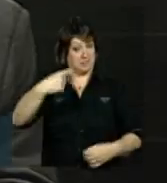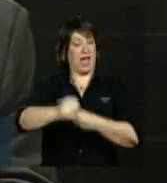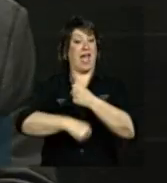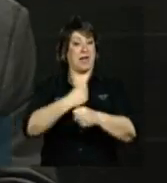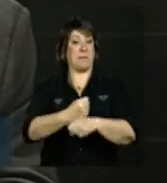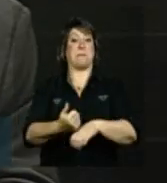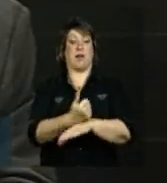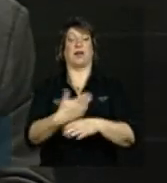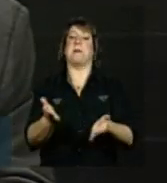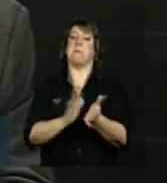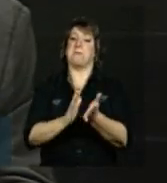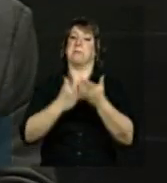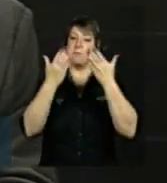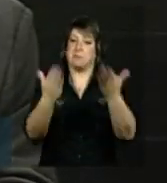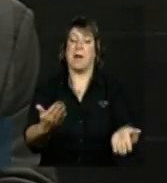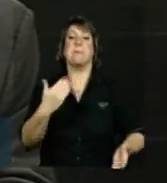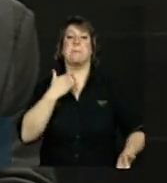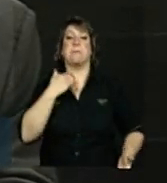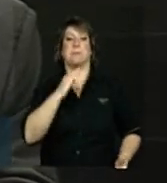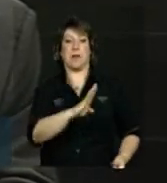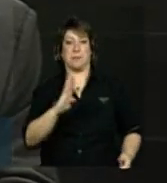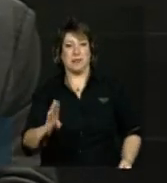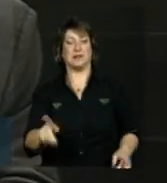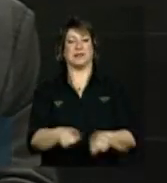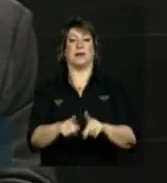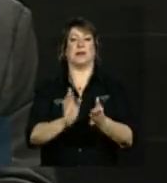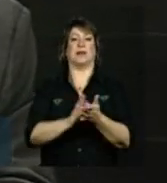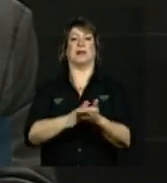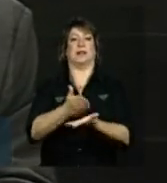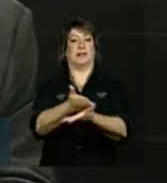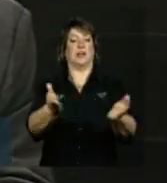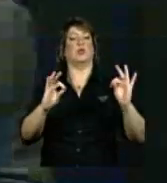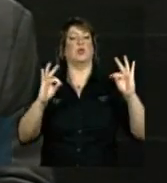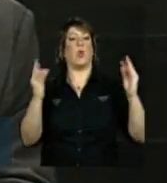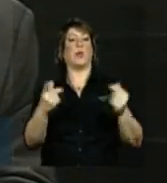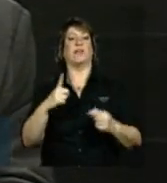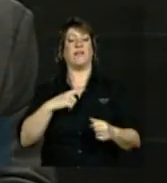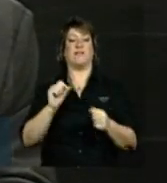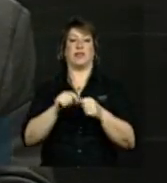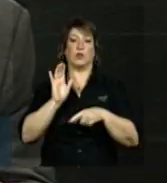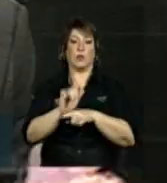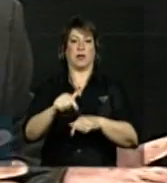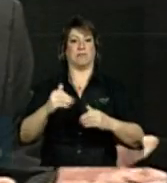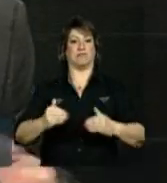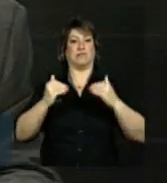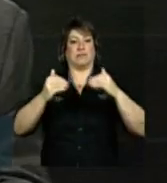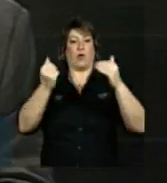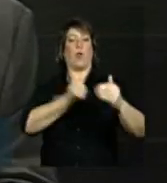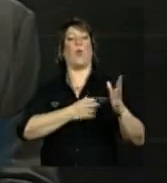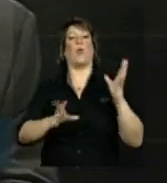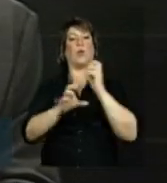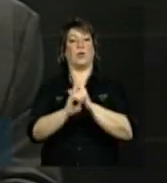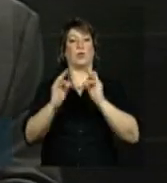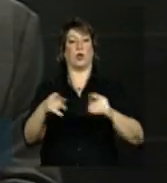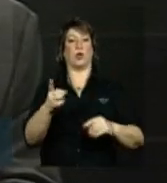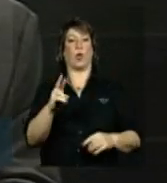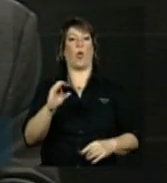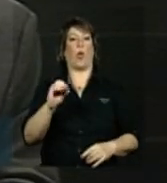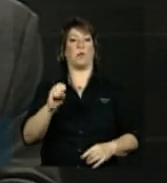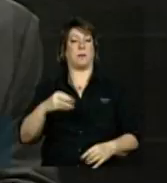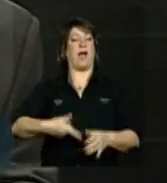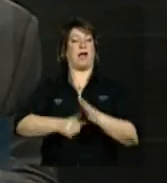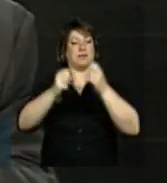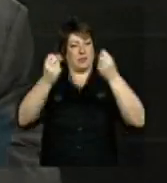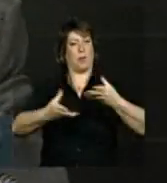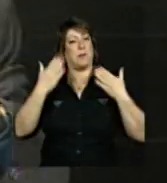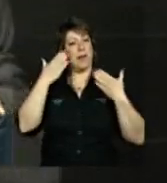Brasil, parabéns e agradecemos aqui a todos e todas que têm viabilizado esse crescimento dos números que o doutor Osmar Dias nos